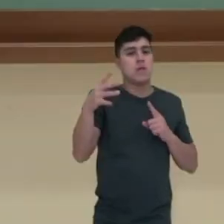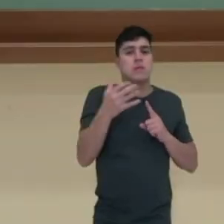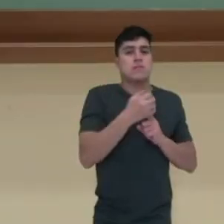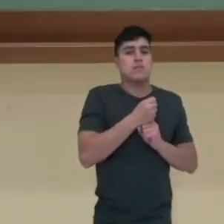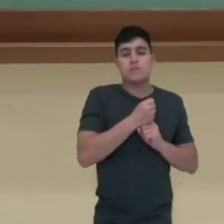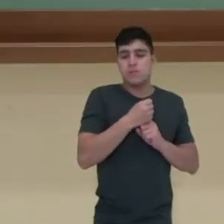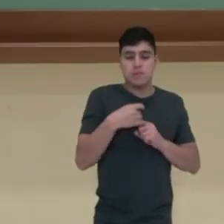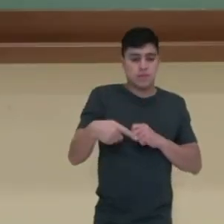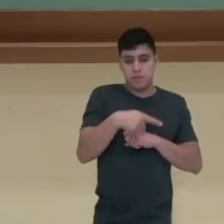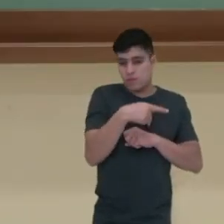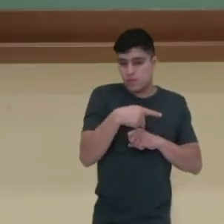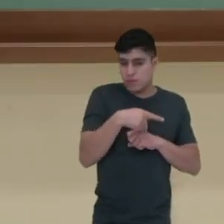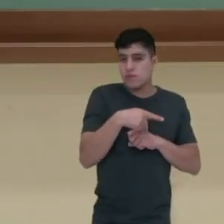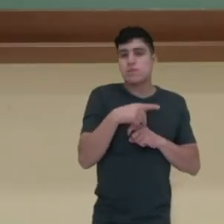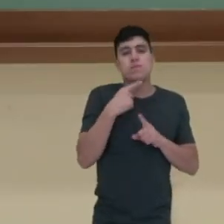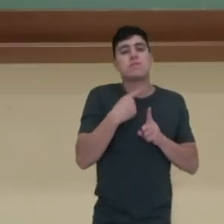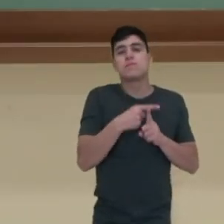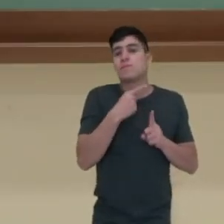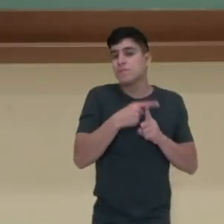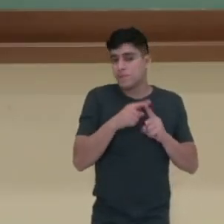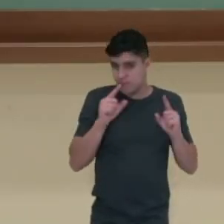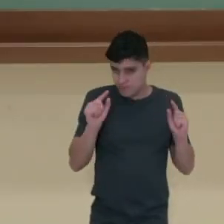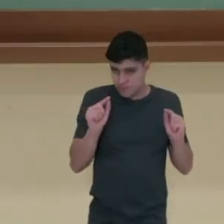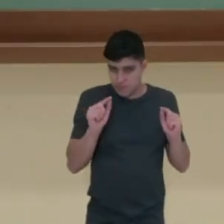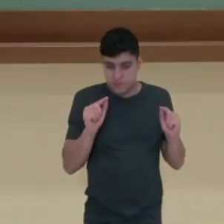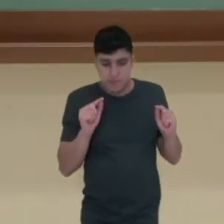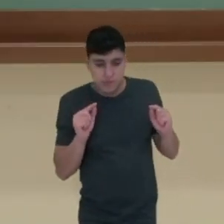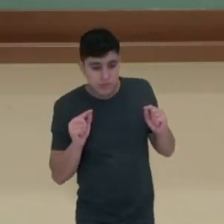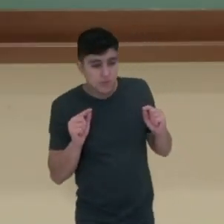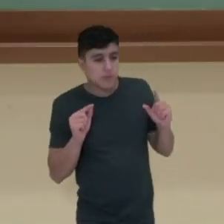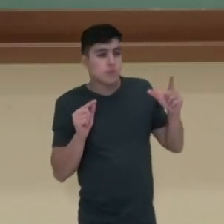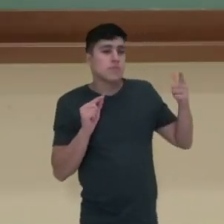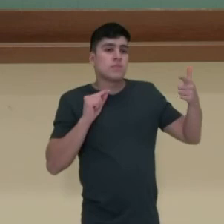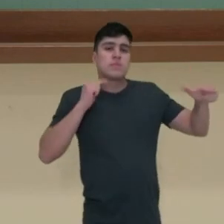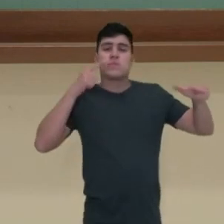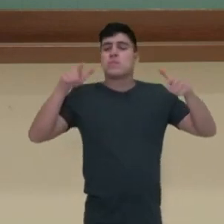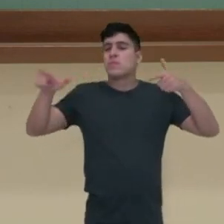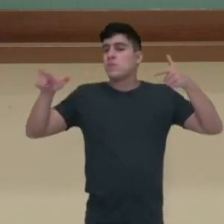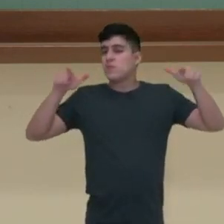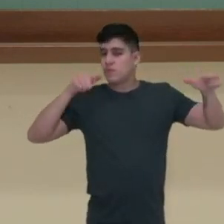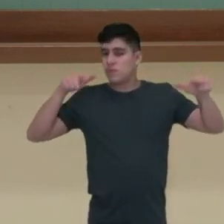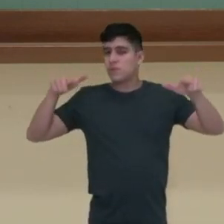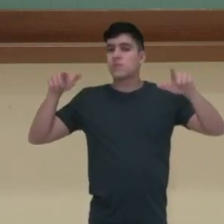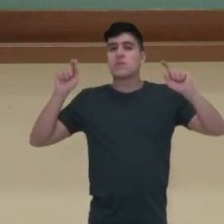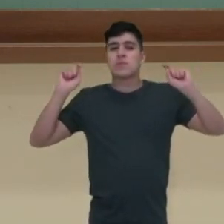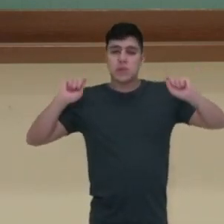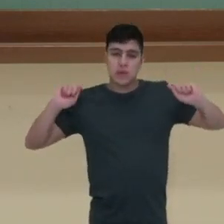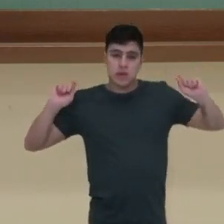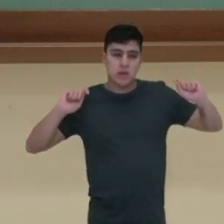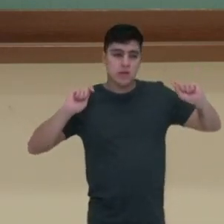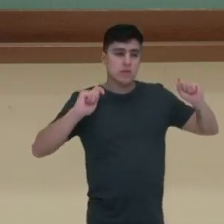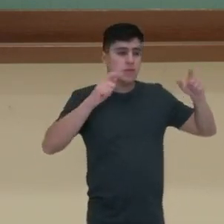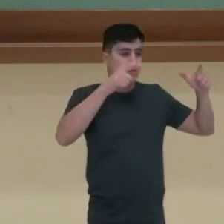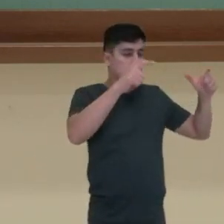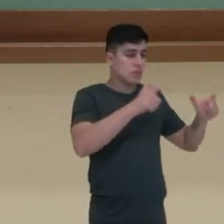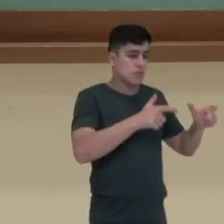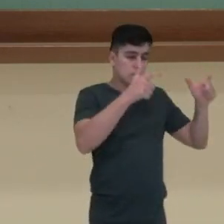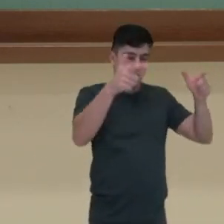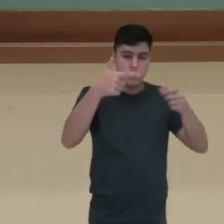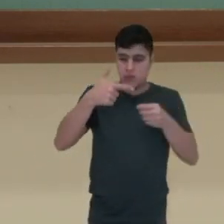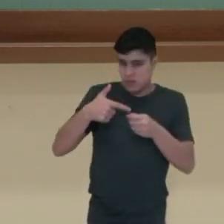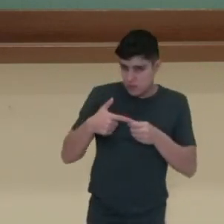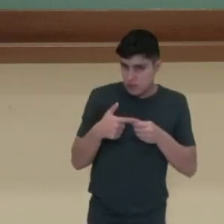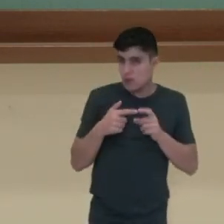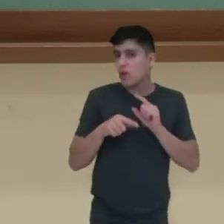dentro do país, até porque redes de fora também podem ter seus postos de gasolina. A